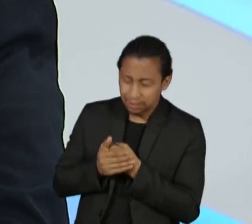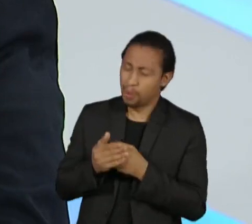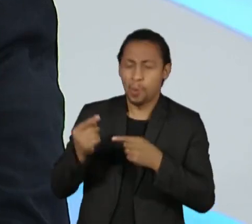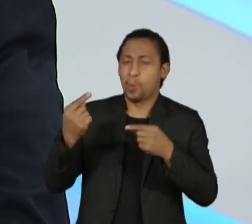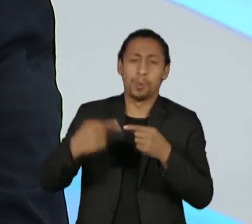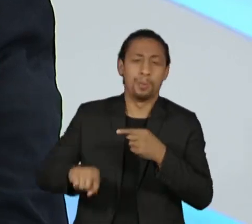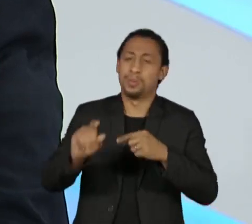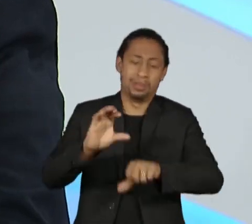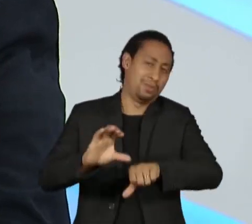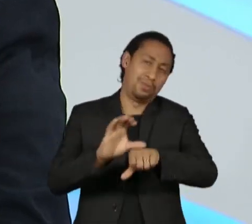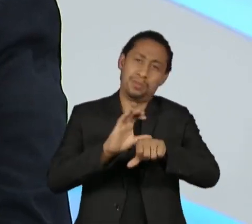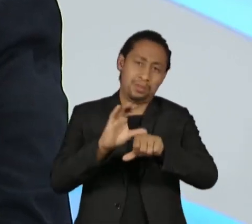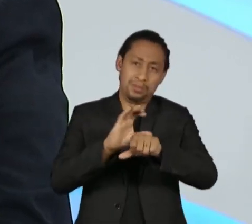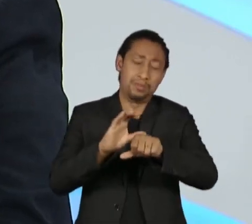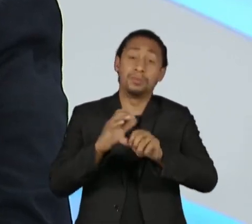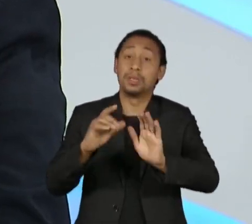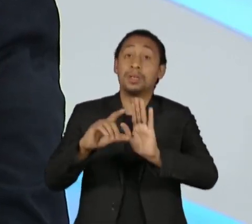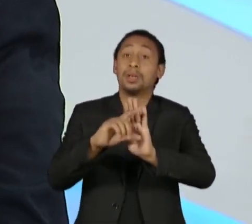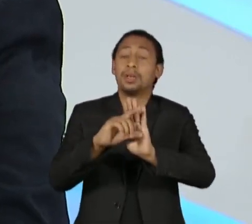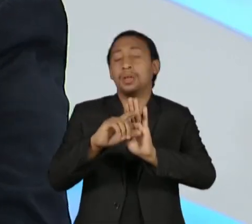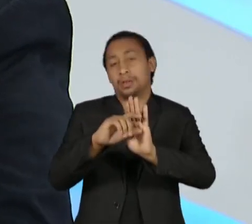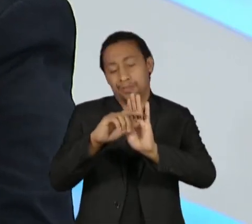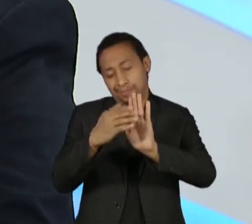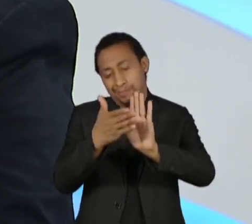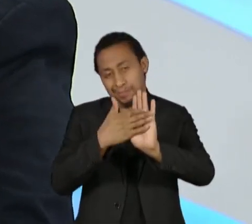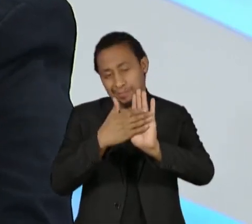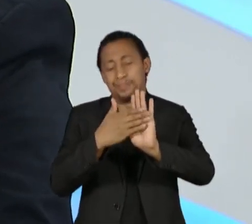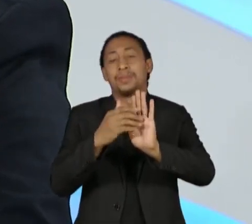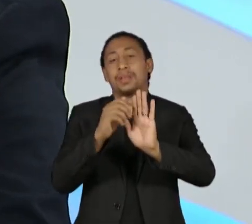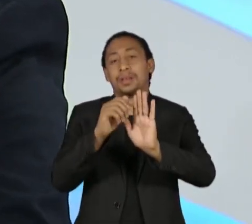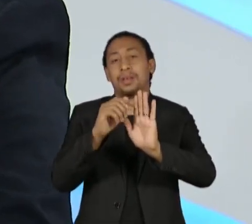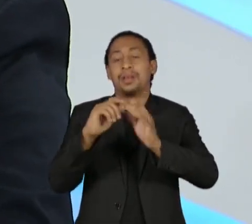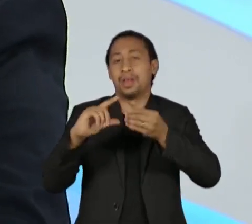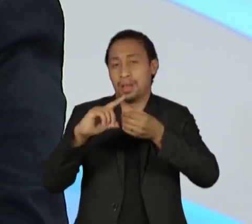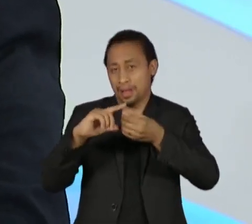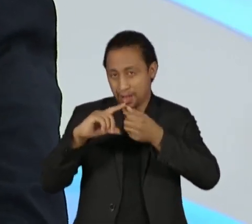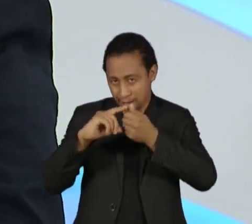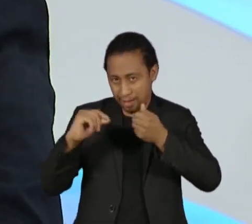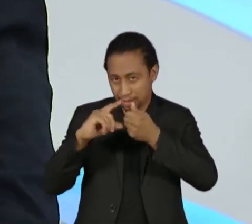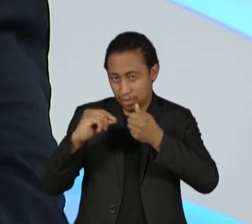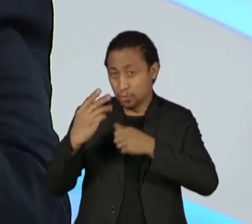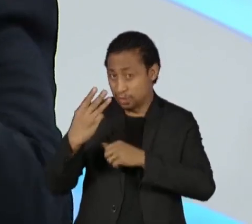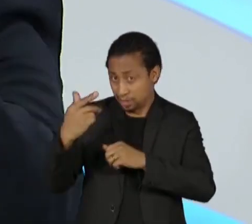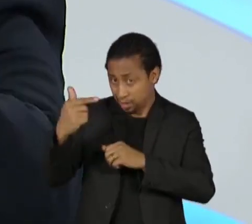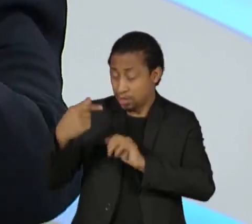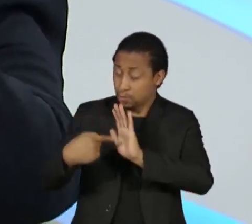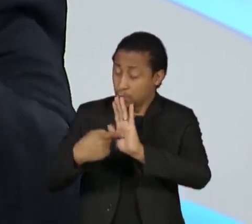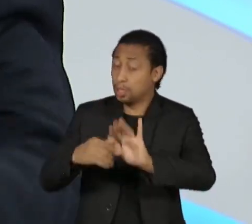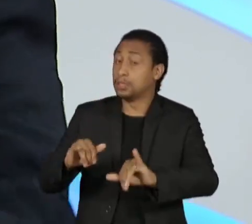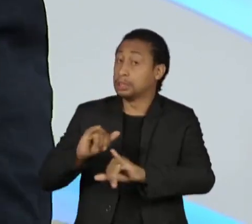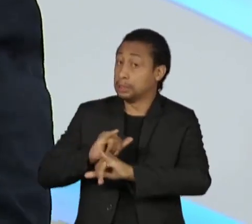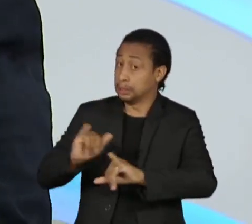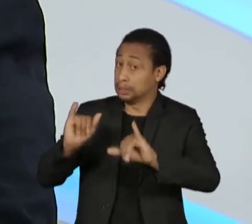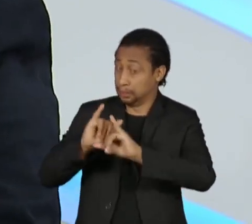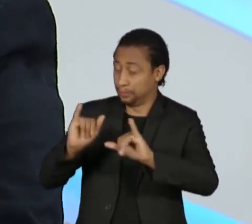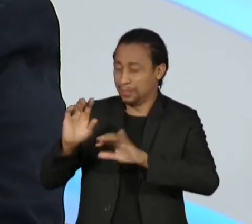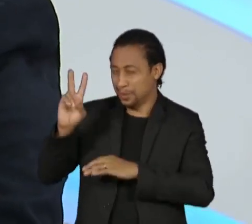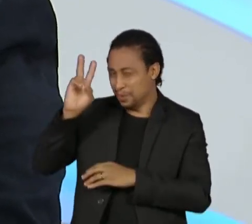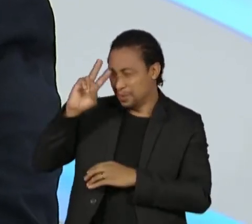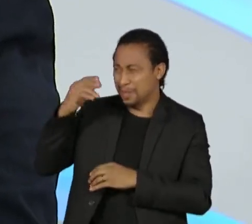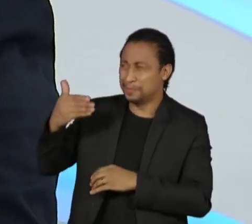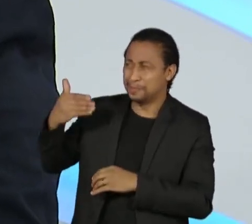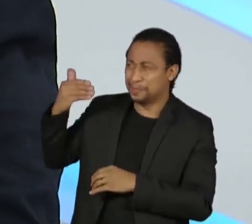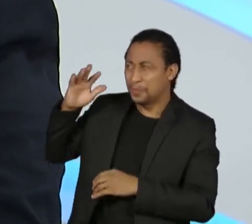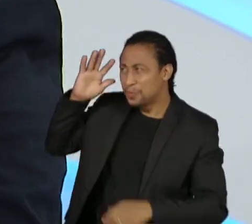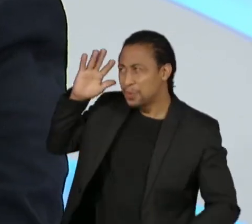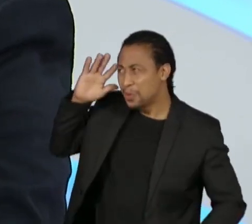artigo 37 da Constituição nós temos o princípio da publicidade. Lembro um grande filósofo do direito chamado Norberto